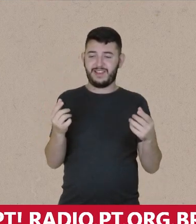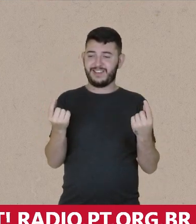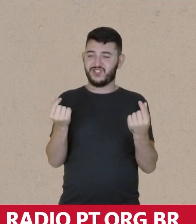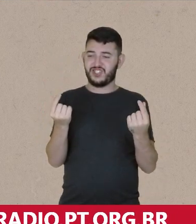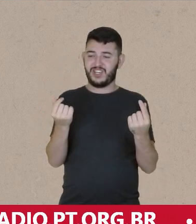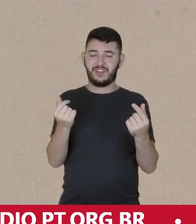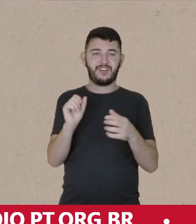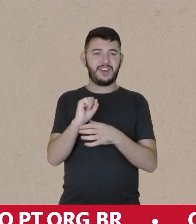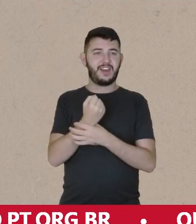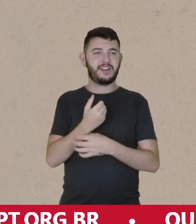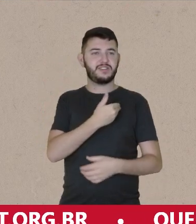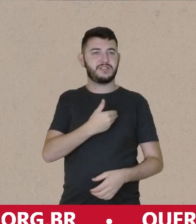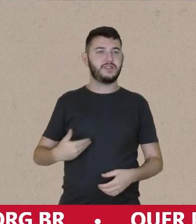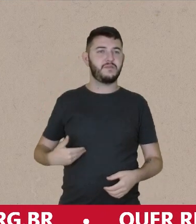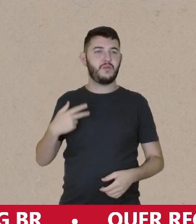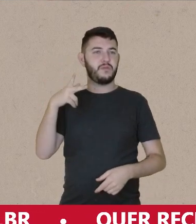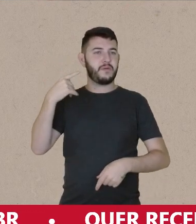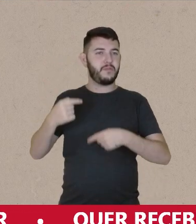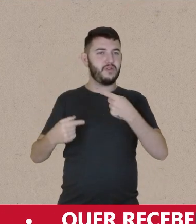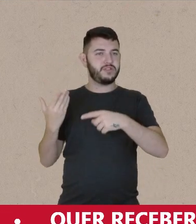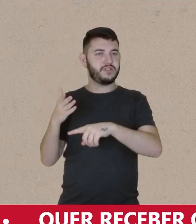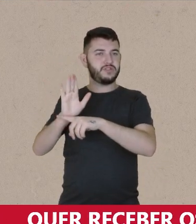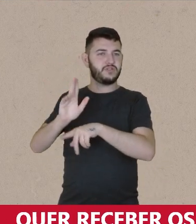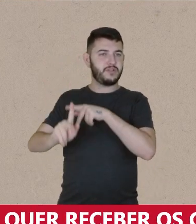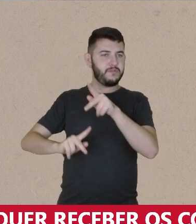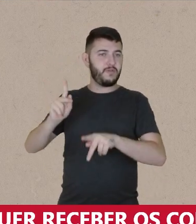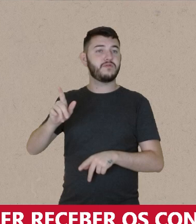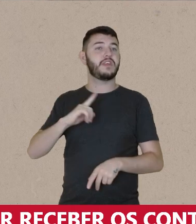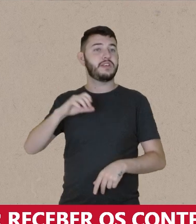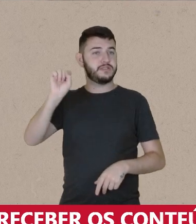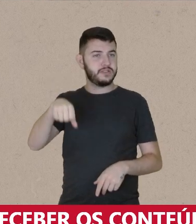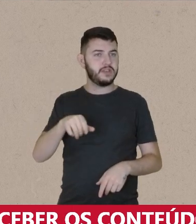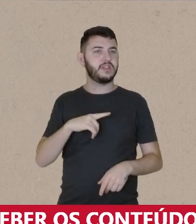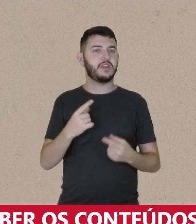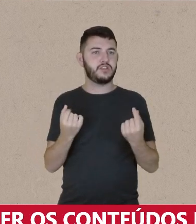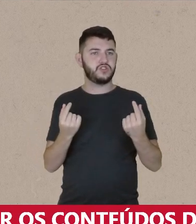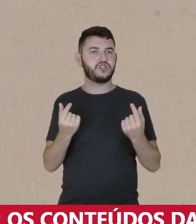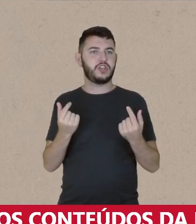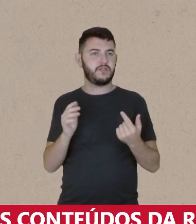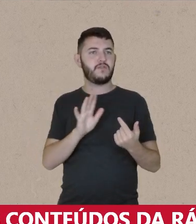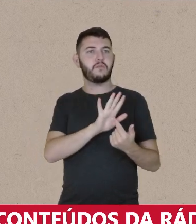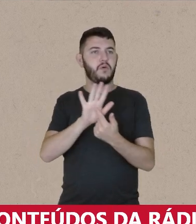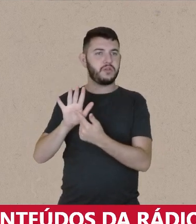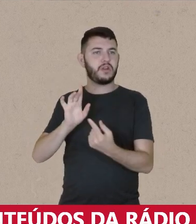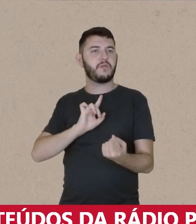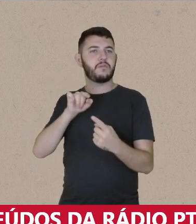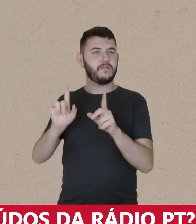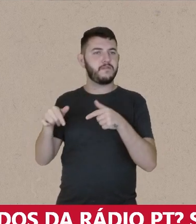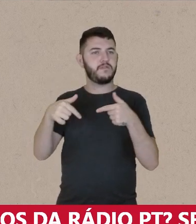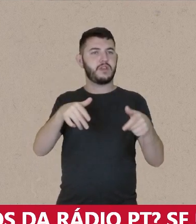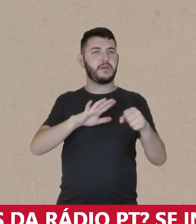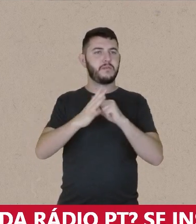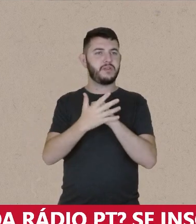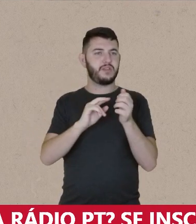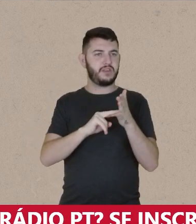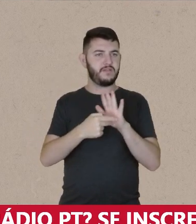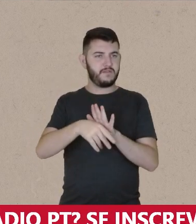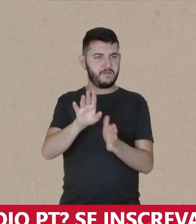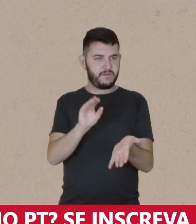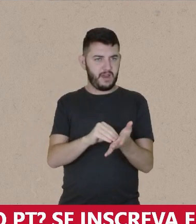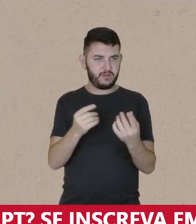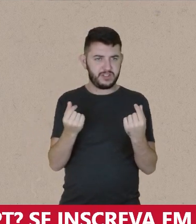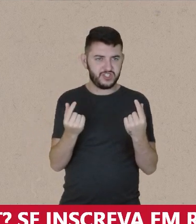políticas públicas. Tem sim, porque o dinheiro apareceu agora para enfrentar a pandemia. Então, o problema não é falta de dinheiro, o problema